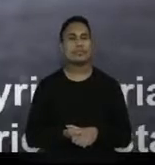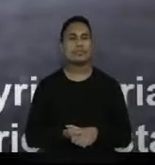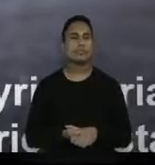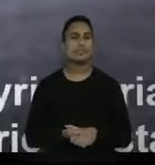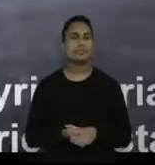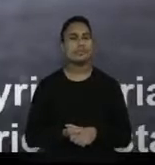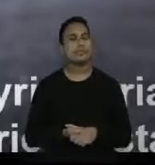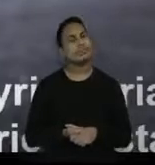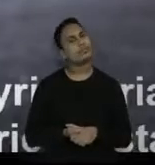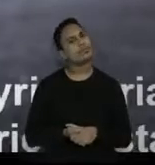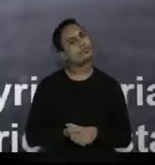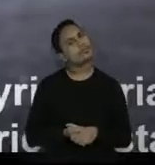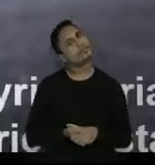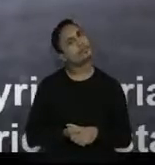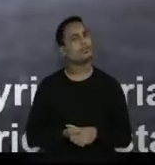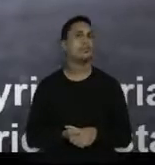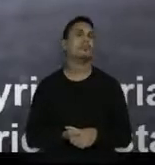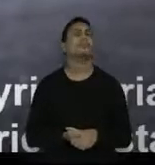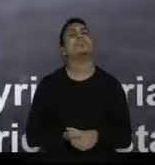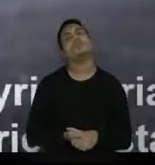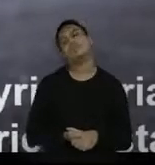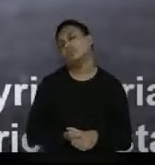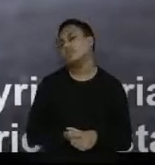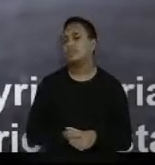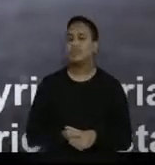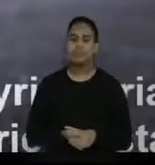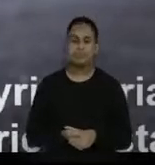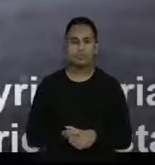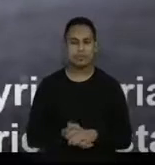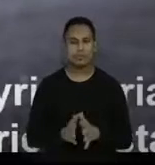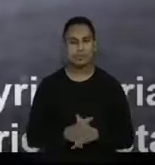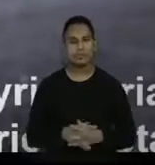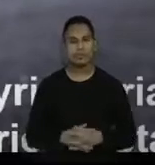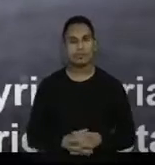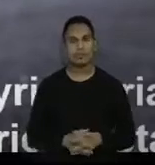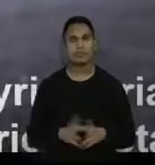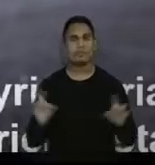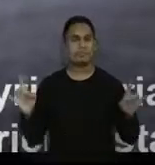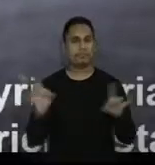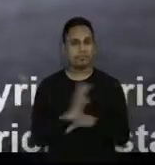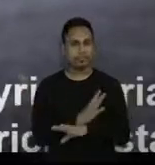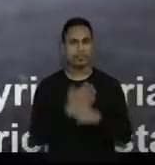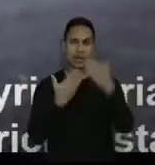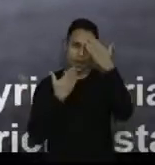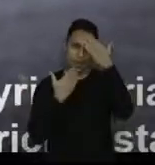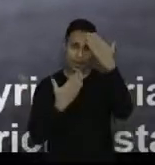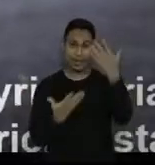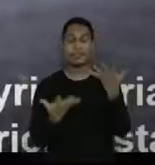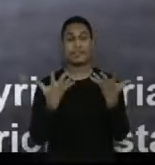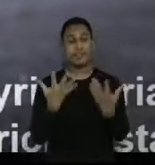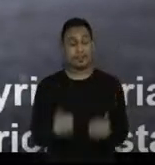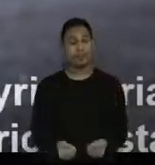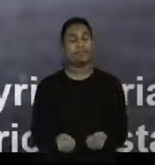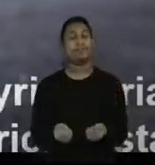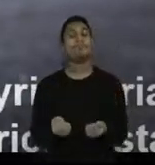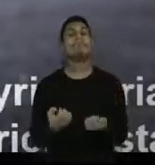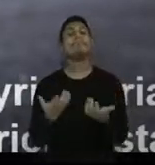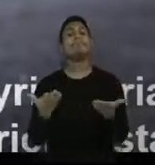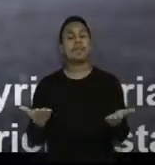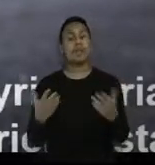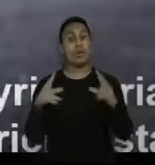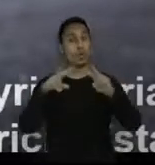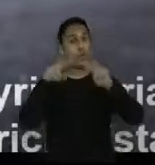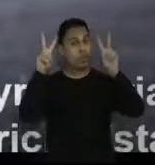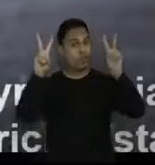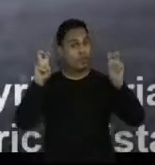É no chat. Pronto, ok. Obrigada. Vamos lá. Então, é o seguinte, pessoal, o tema que eu trouxe hoje foi esse aqui, tá? O papel